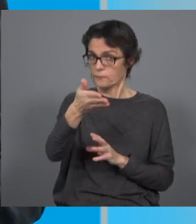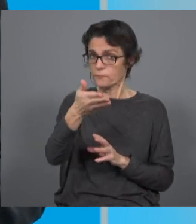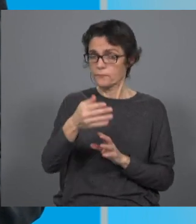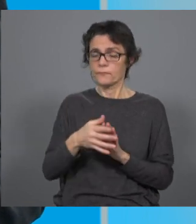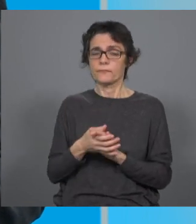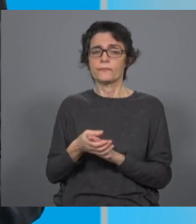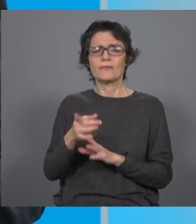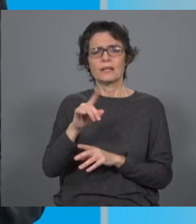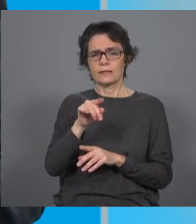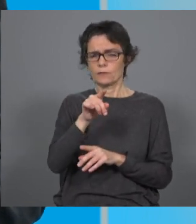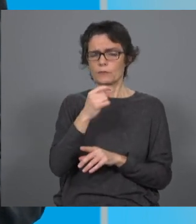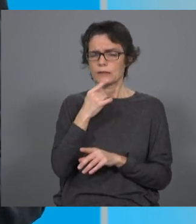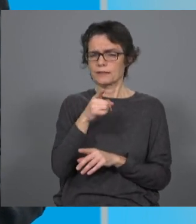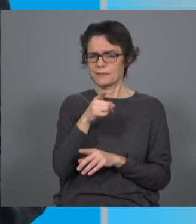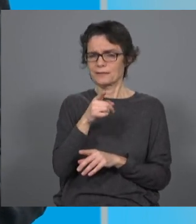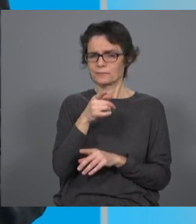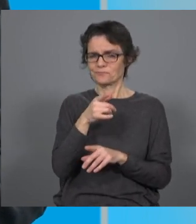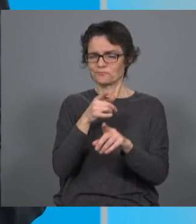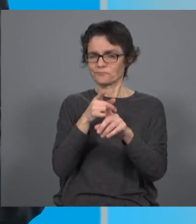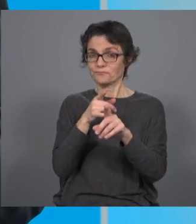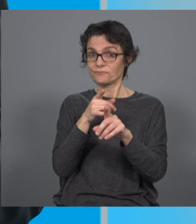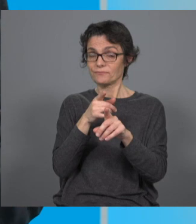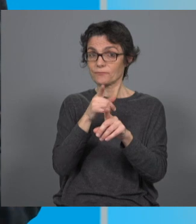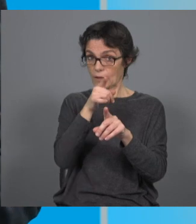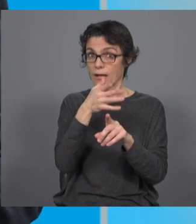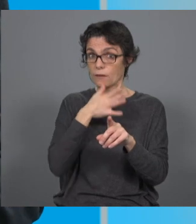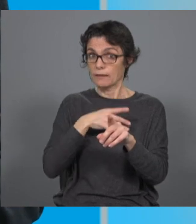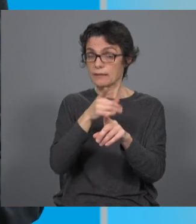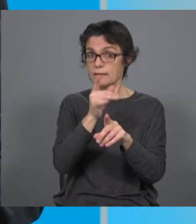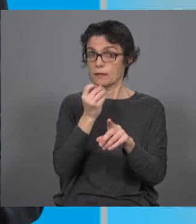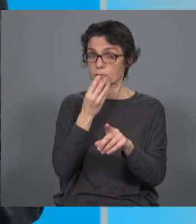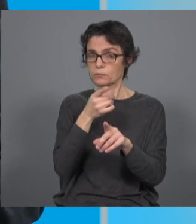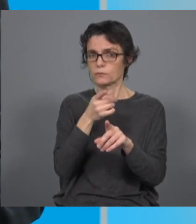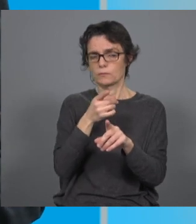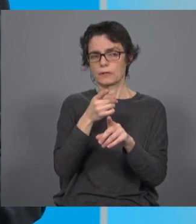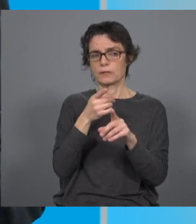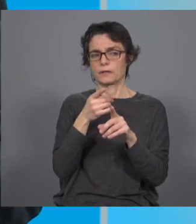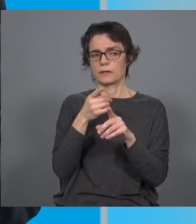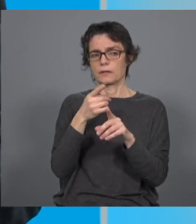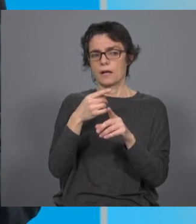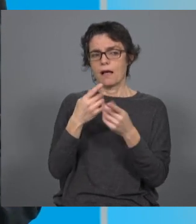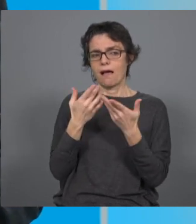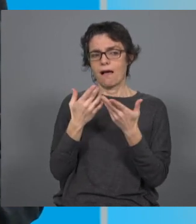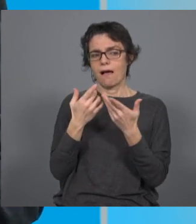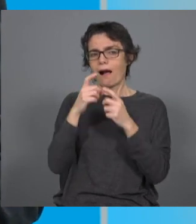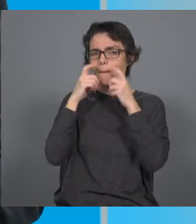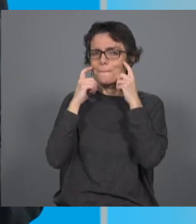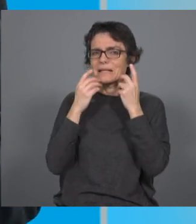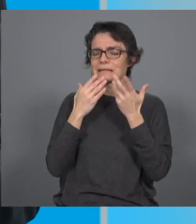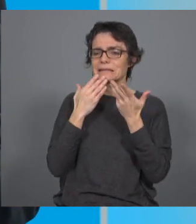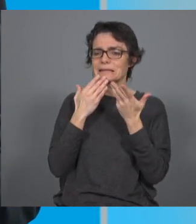perdemos a capacidade de nos identificar com o sofrimento dos outros, de nos tornarmos sensíveis,